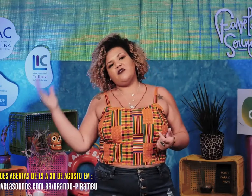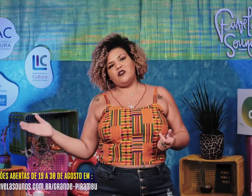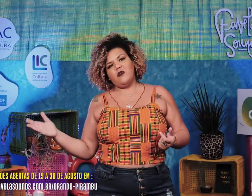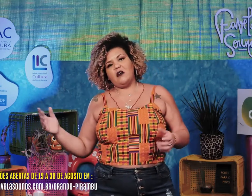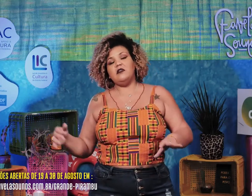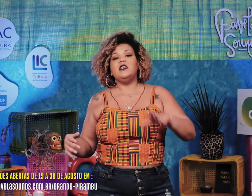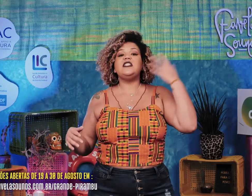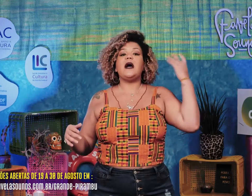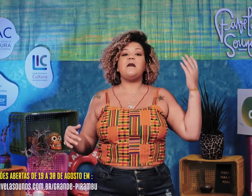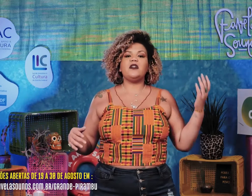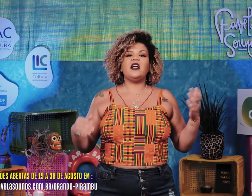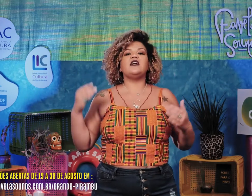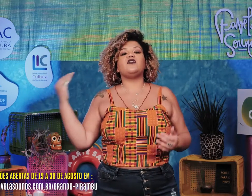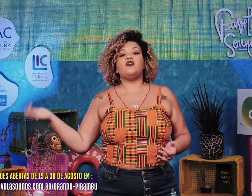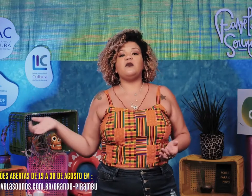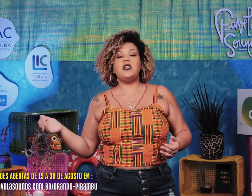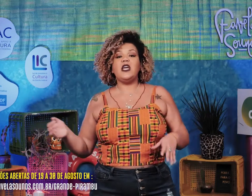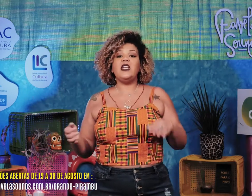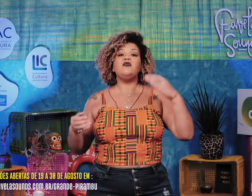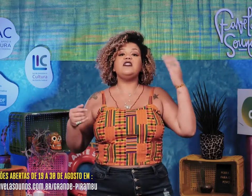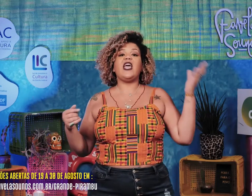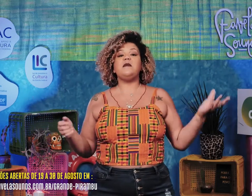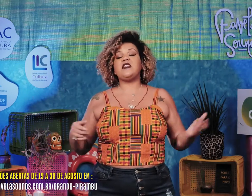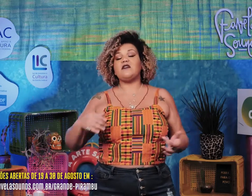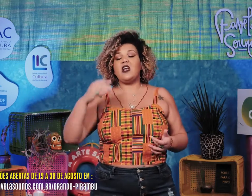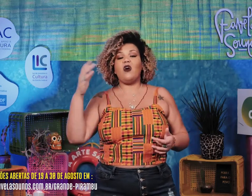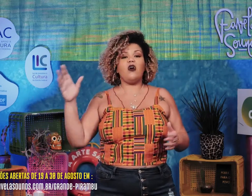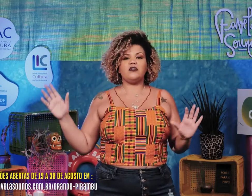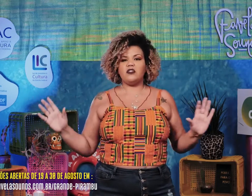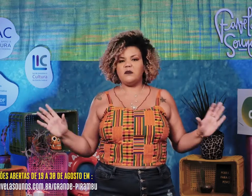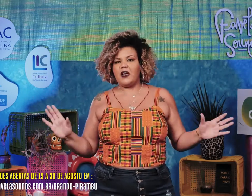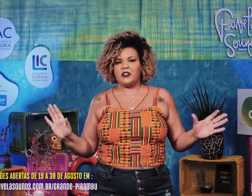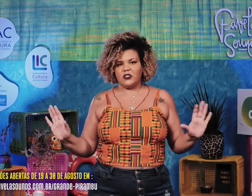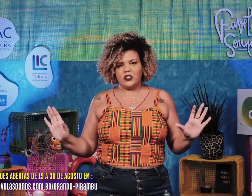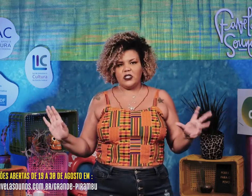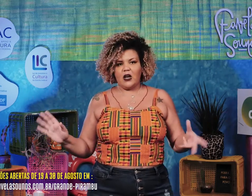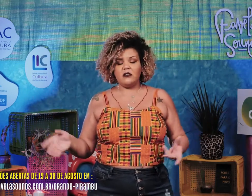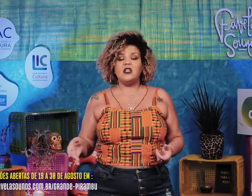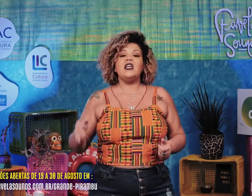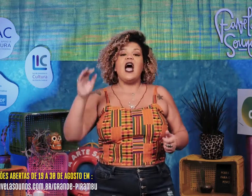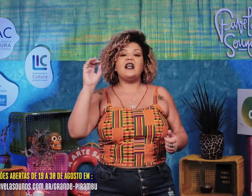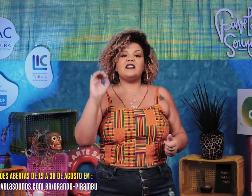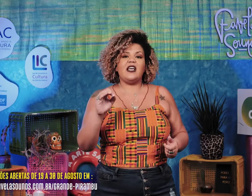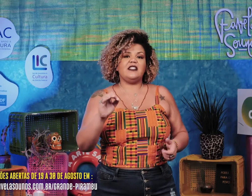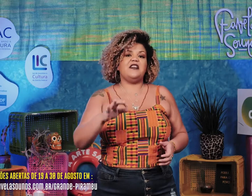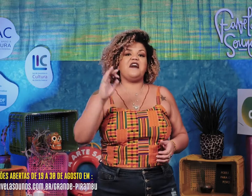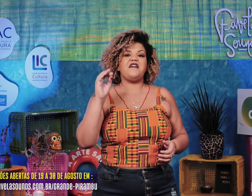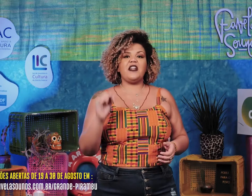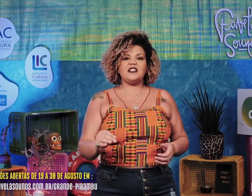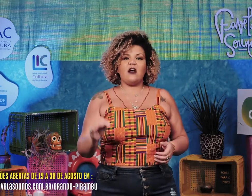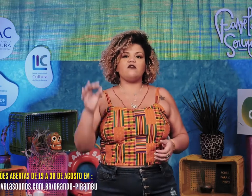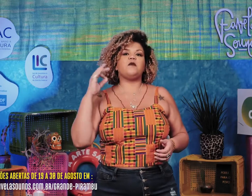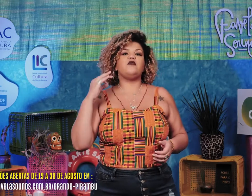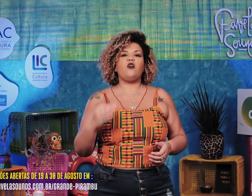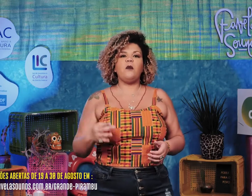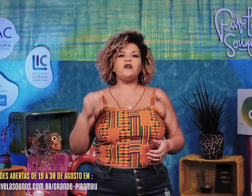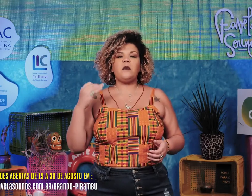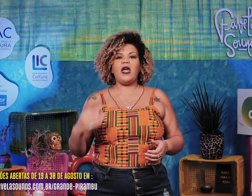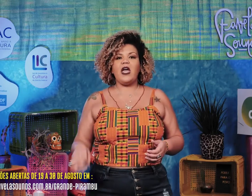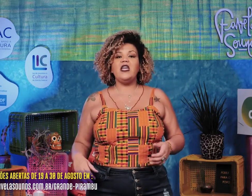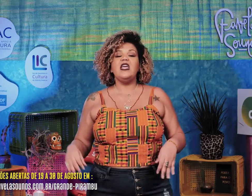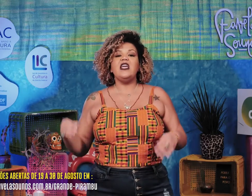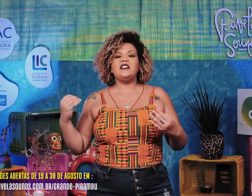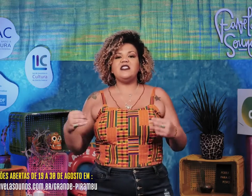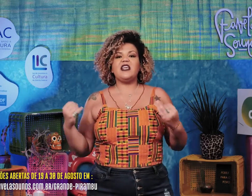música ao turismo e audiovisual da moda gastronomia e dos Games aos negócios de marketing digital acessem favelas